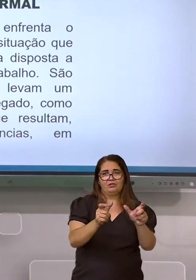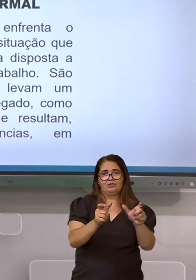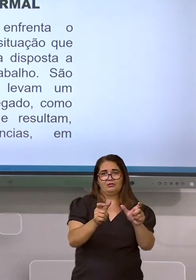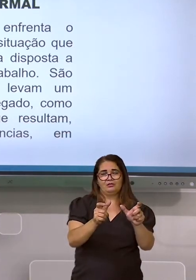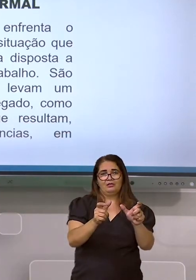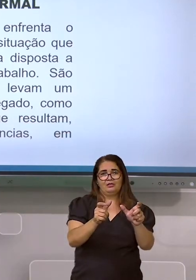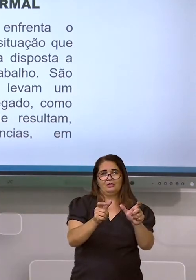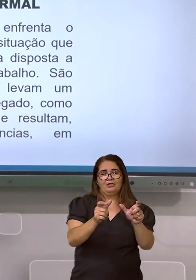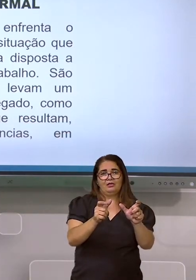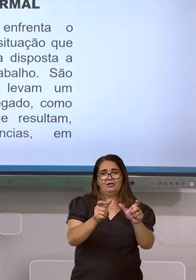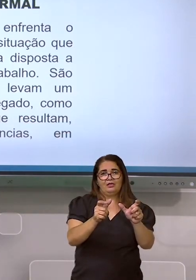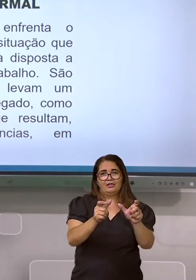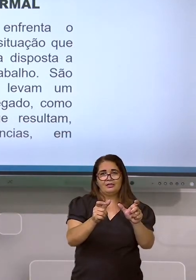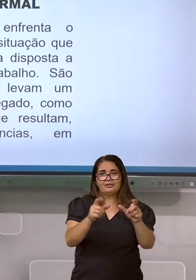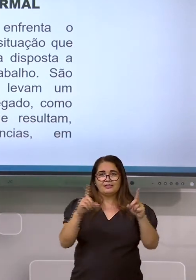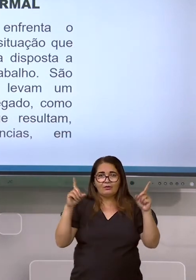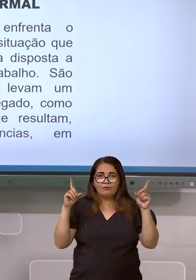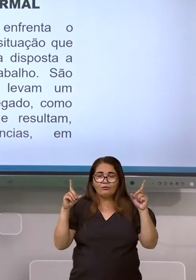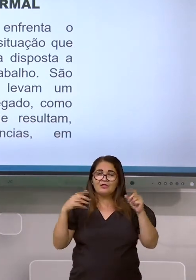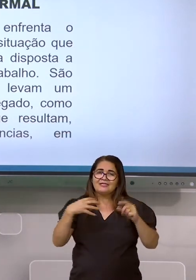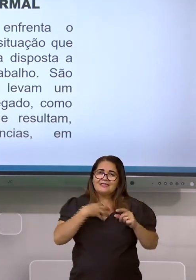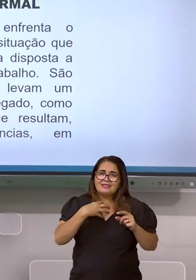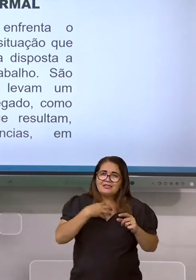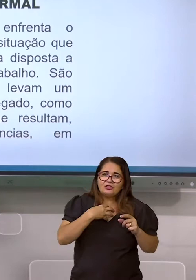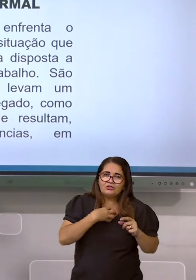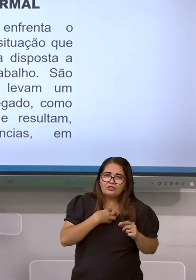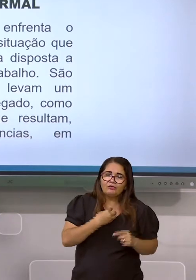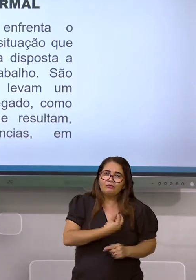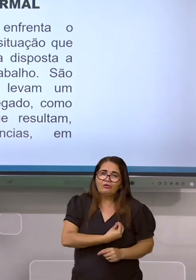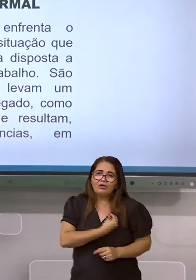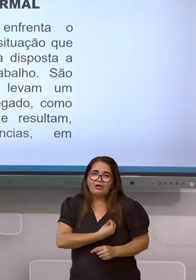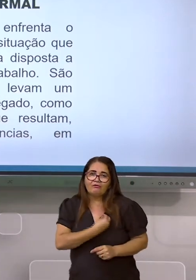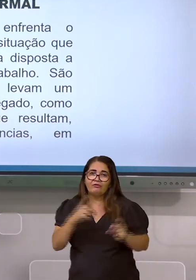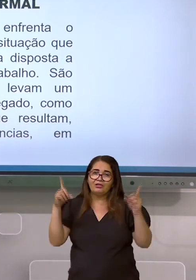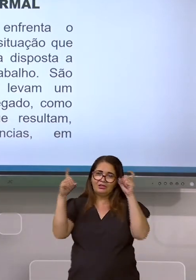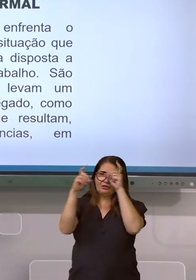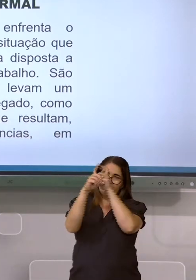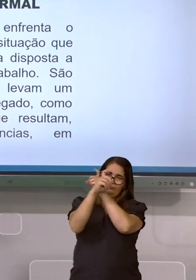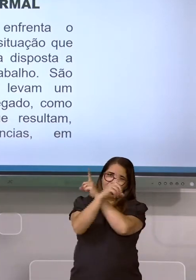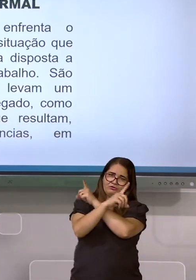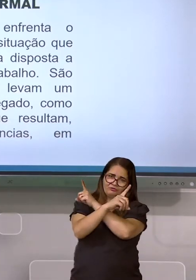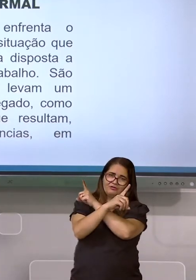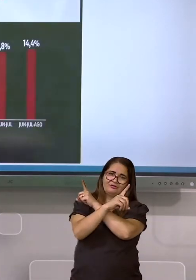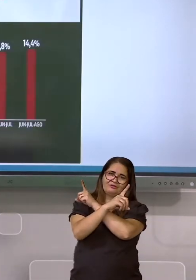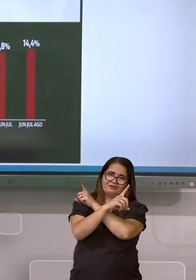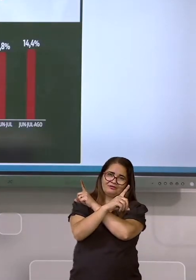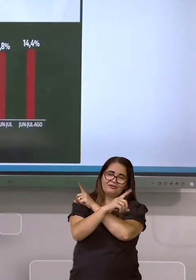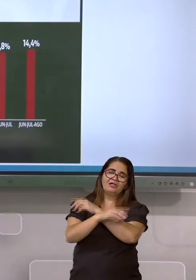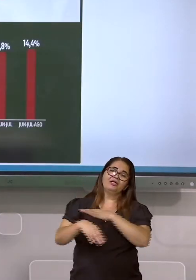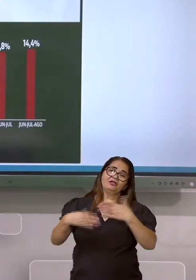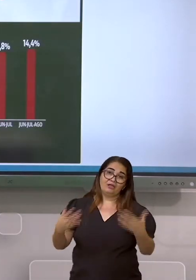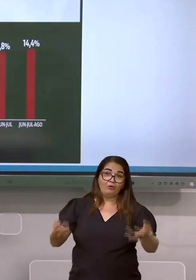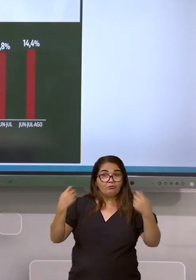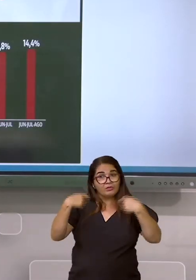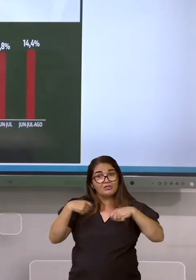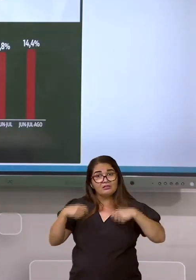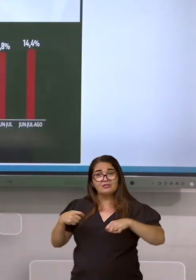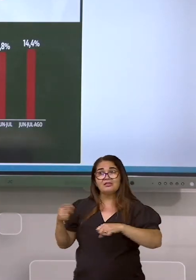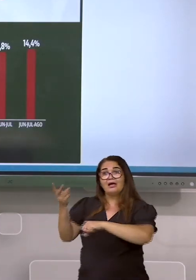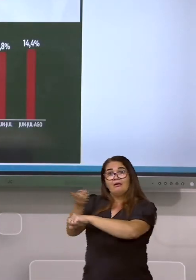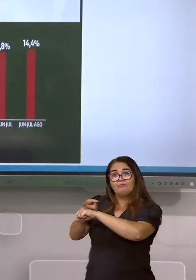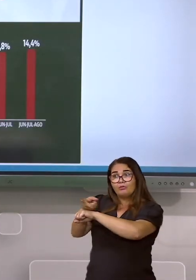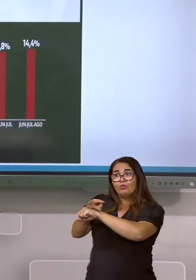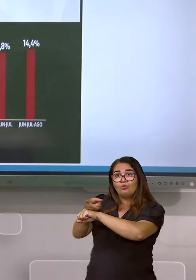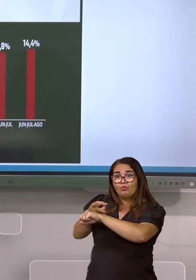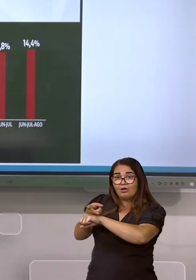sobreviver. Então, ela se sujeita a estar no mercado informal, né?